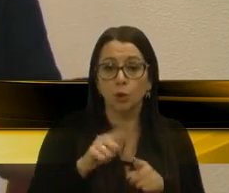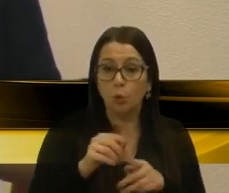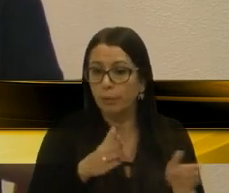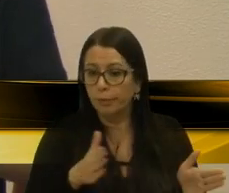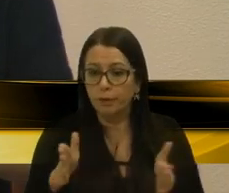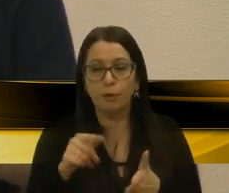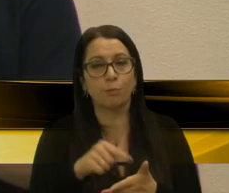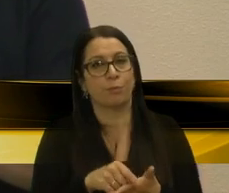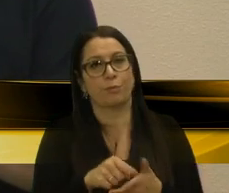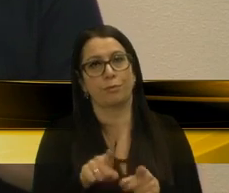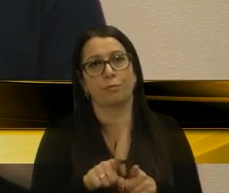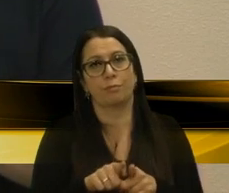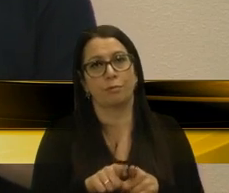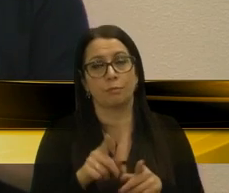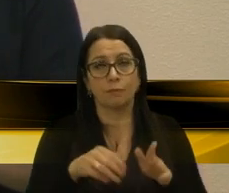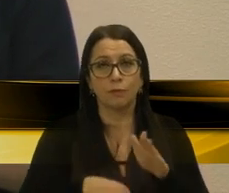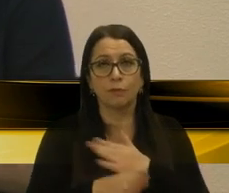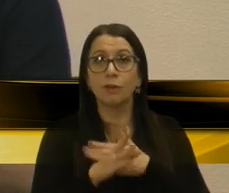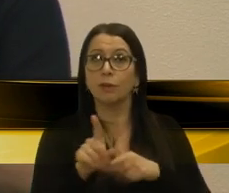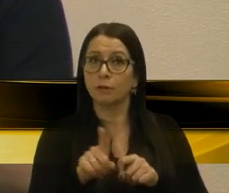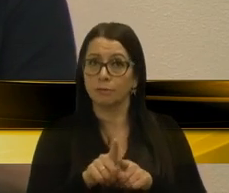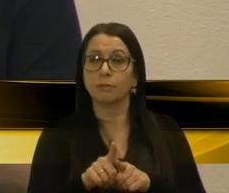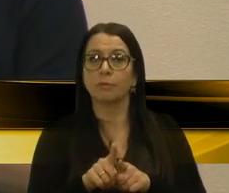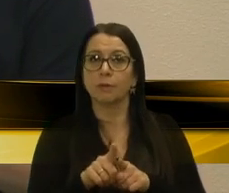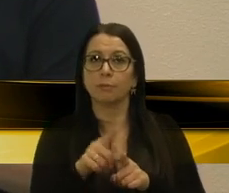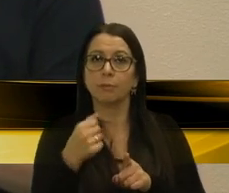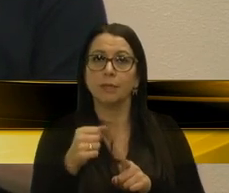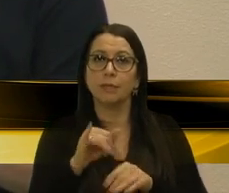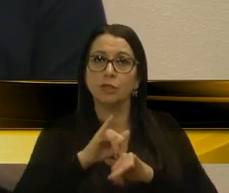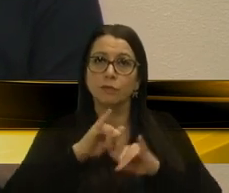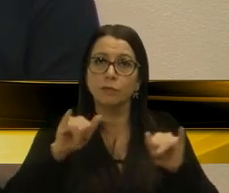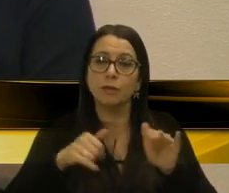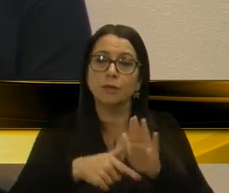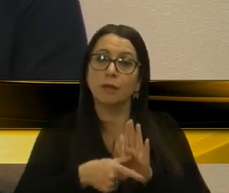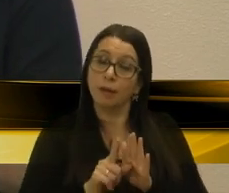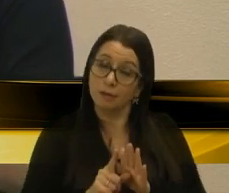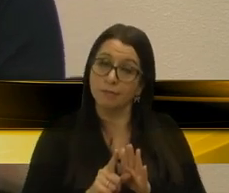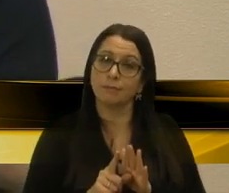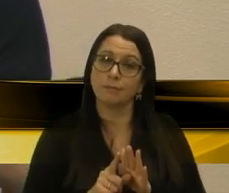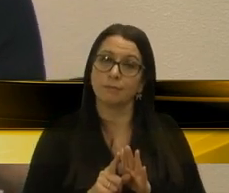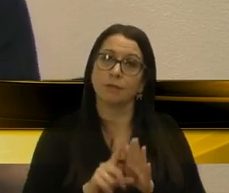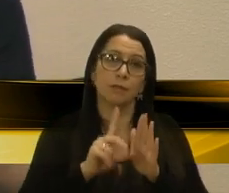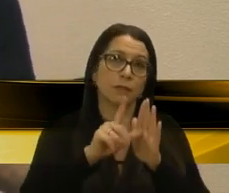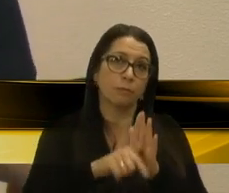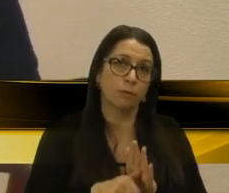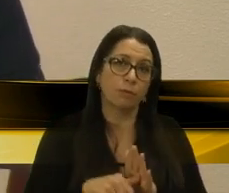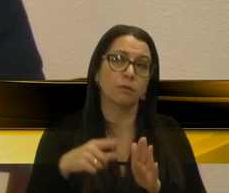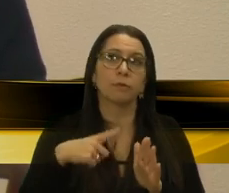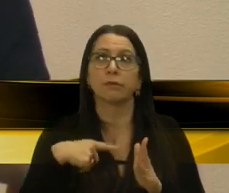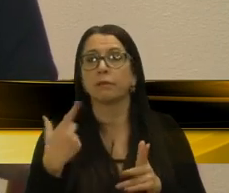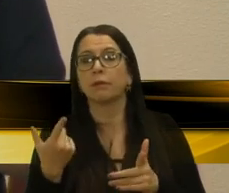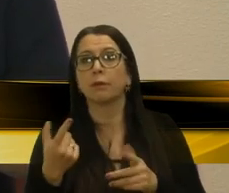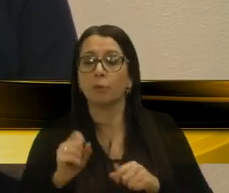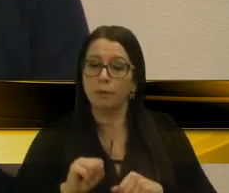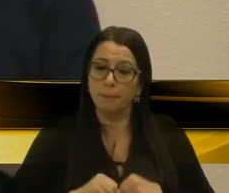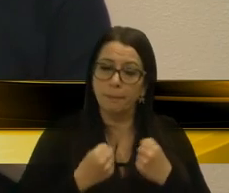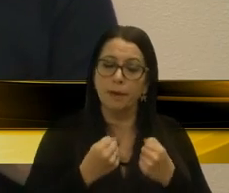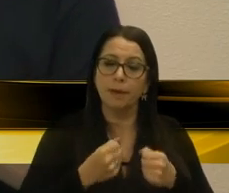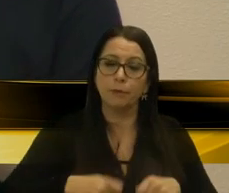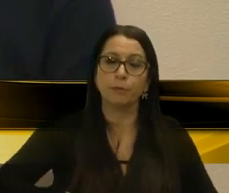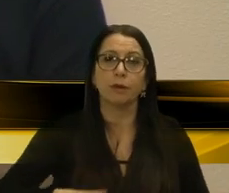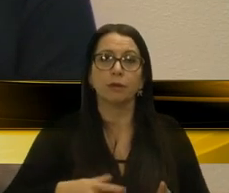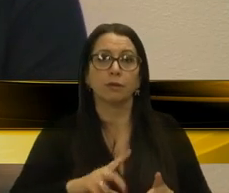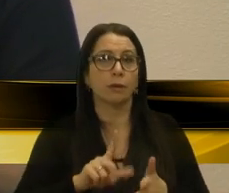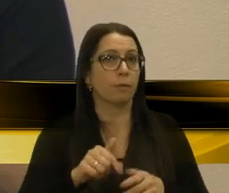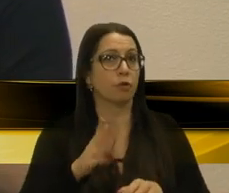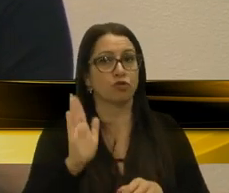vale para nós também, para as nossas viagens, já estão ali, mas elas precisam ser divulgadas antes. Ah, depois tu tem lá o empenho da despesa, mas depois